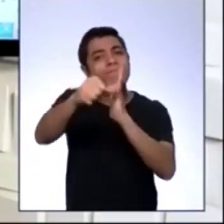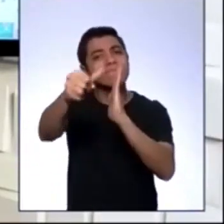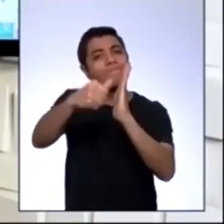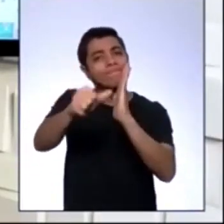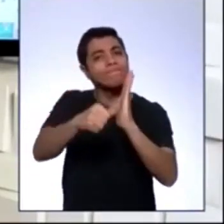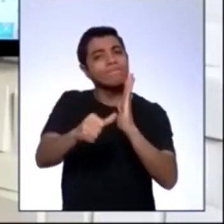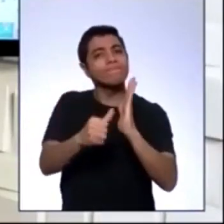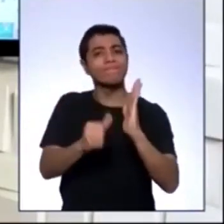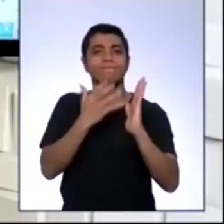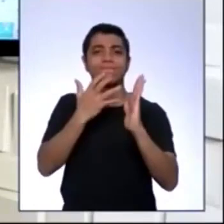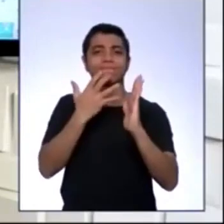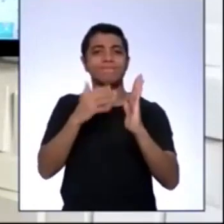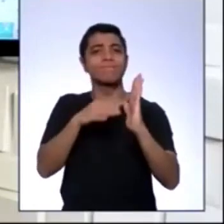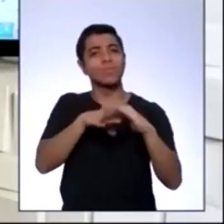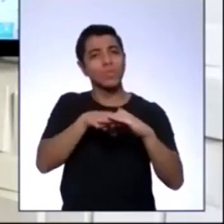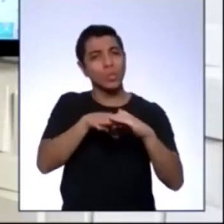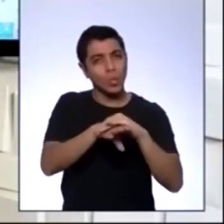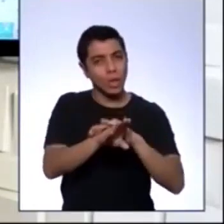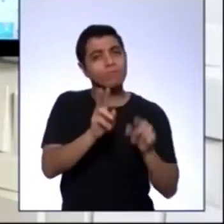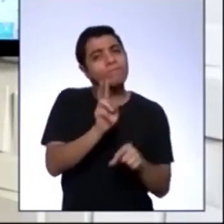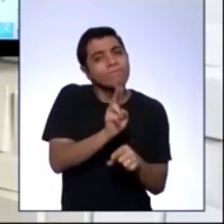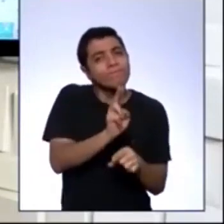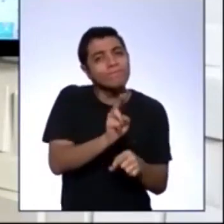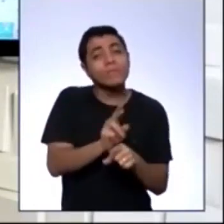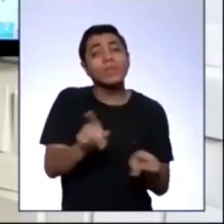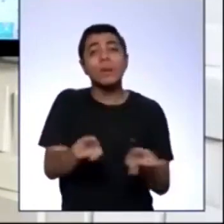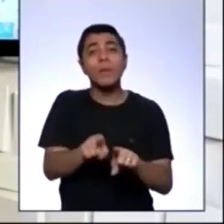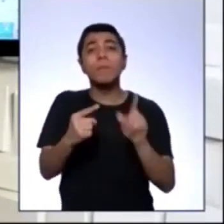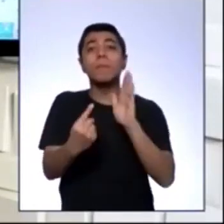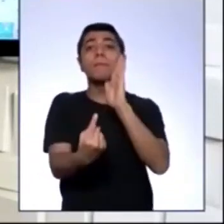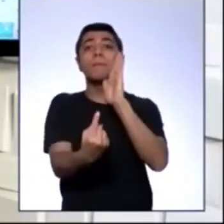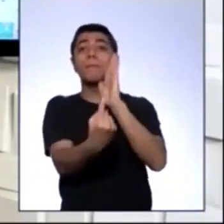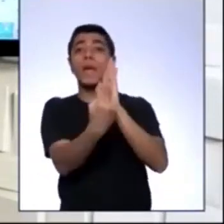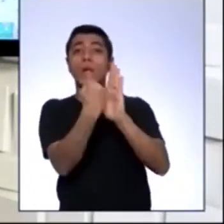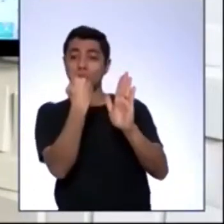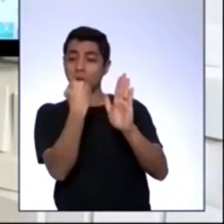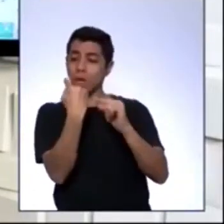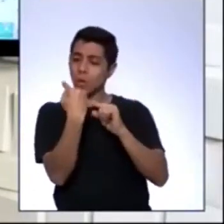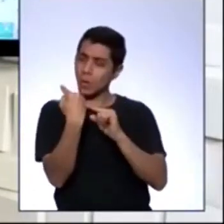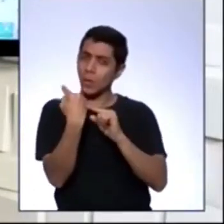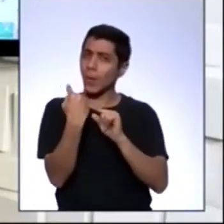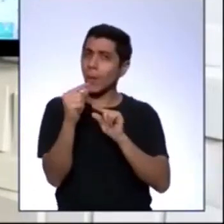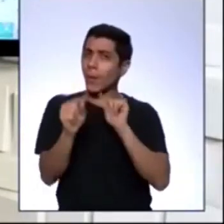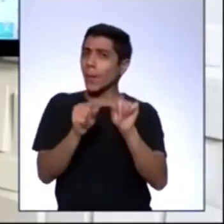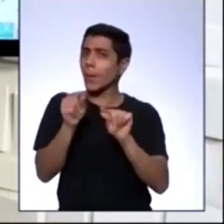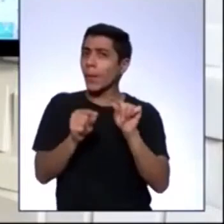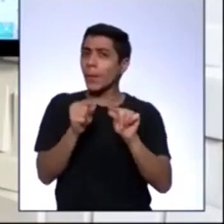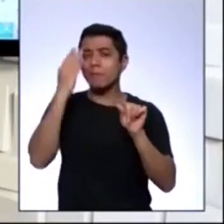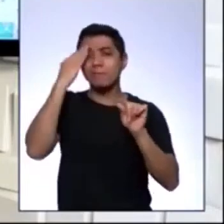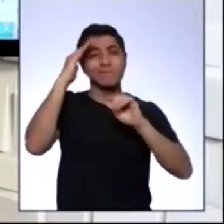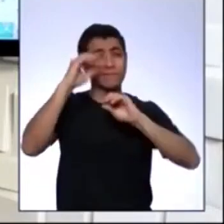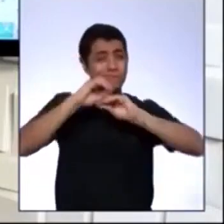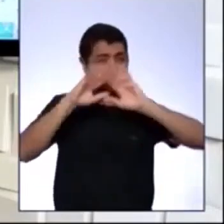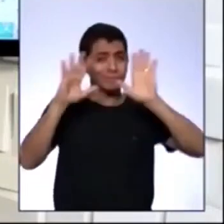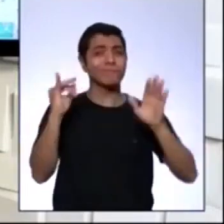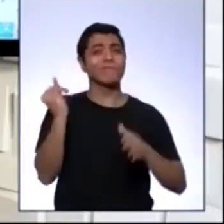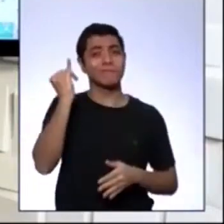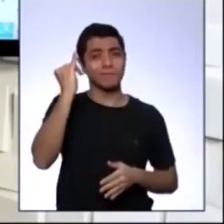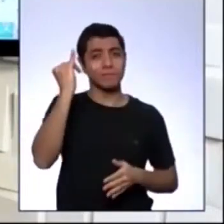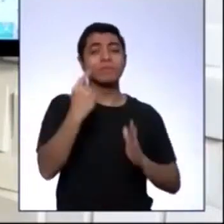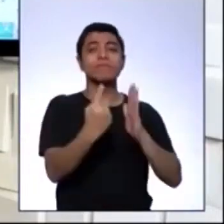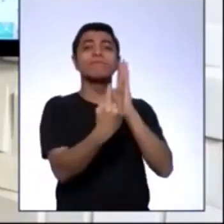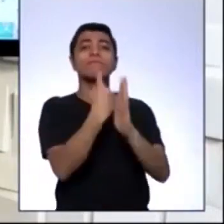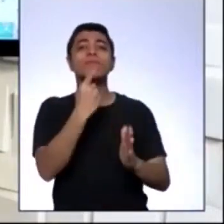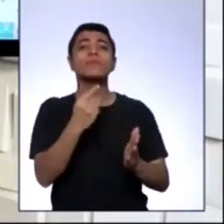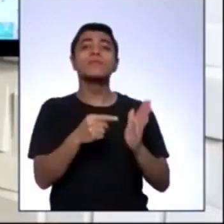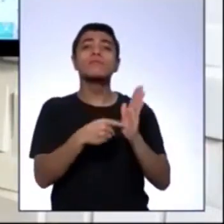e gripa pergunta você tem que entender o que é que está sendo pedido Esse é super importante o que está sendo